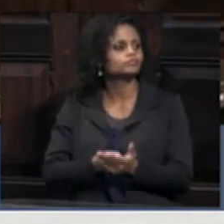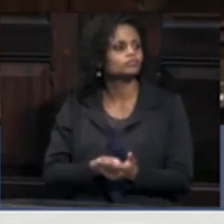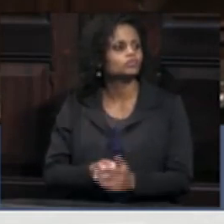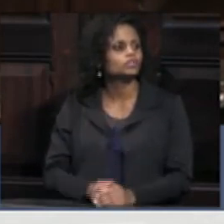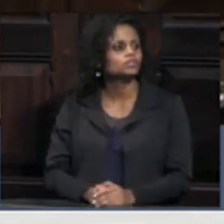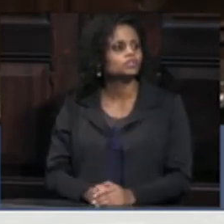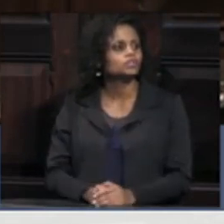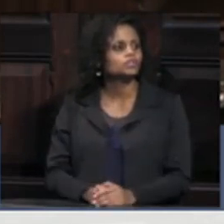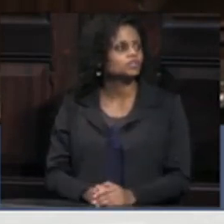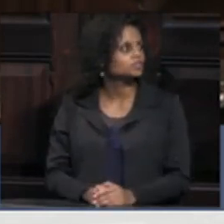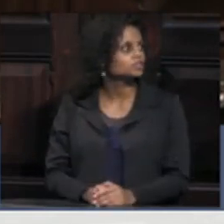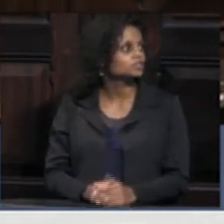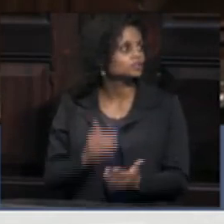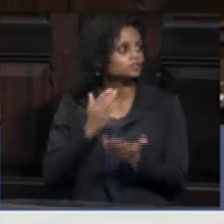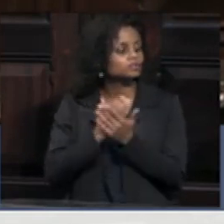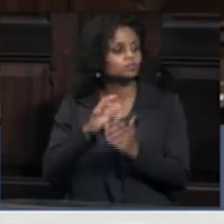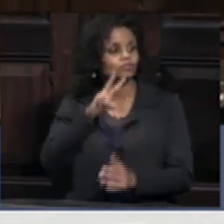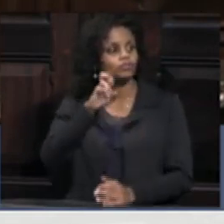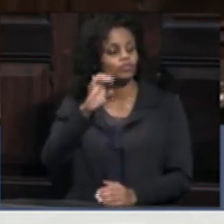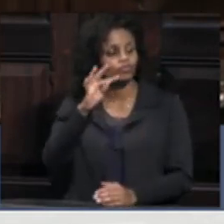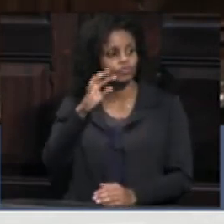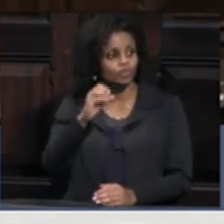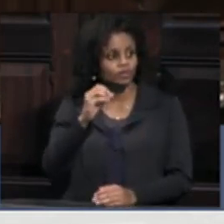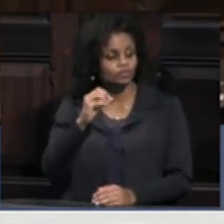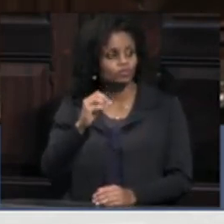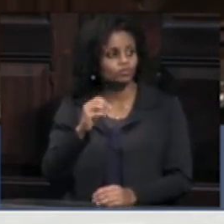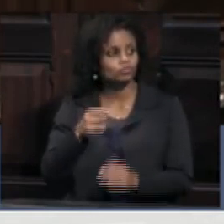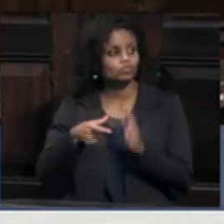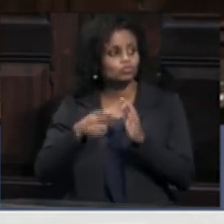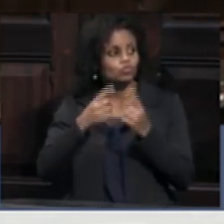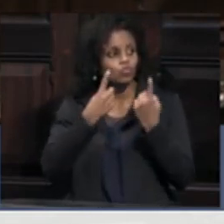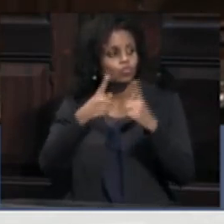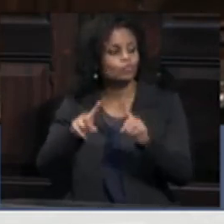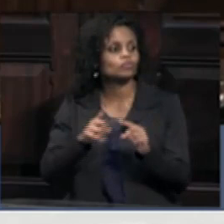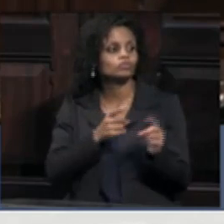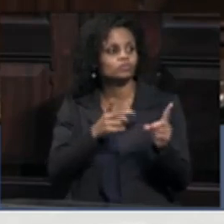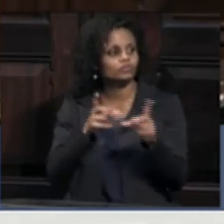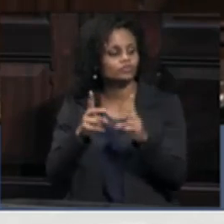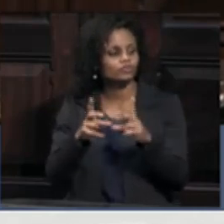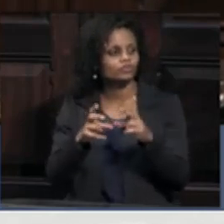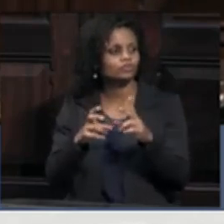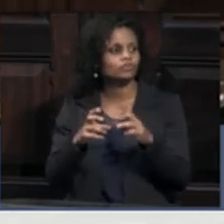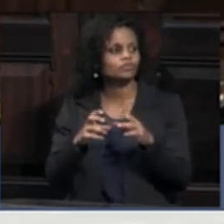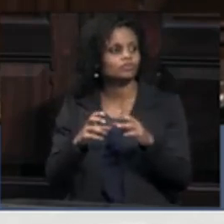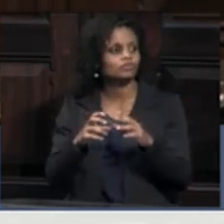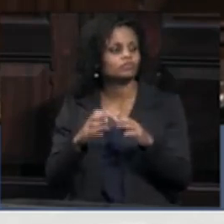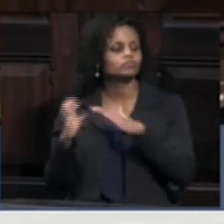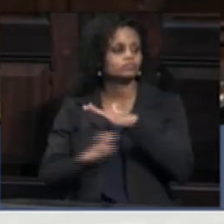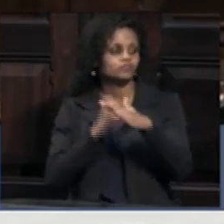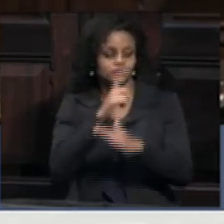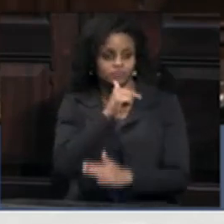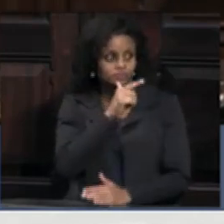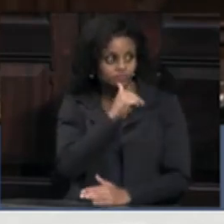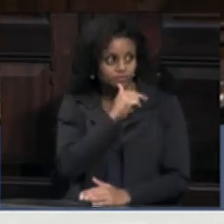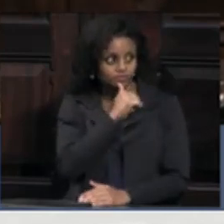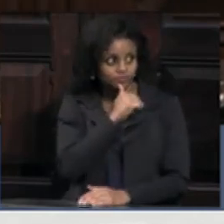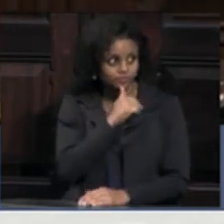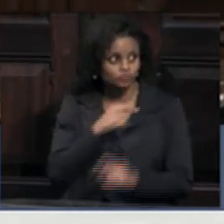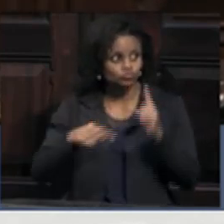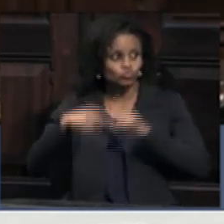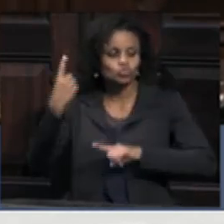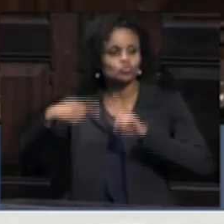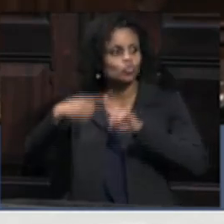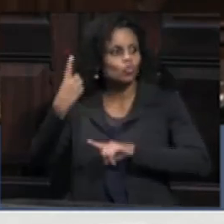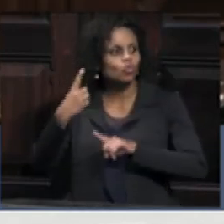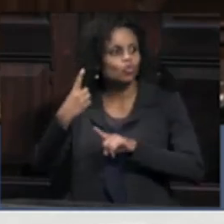que derrubar o veto à privatização da SEDAI vai comprometer o acordo de recuperação